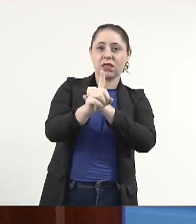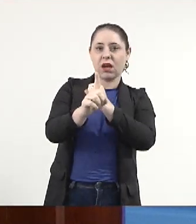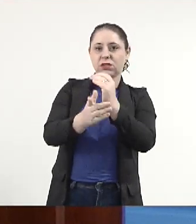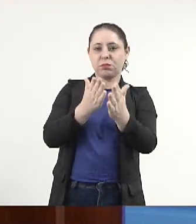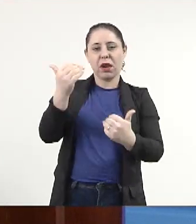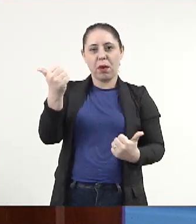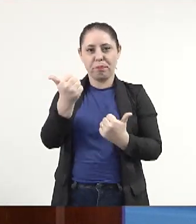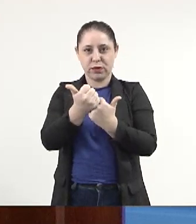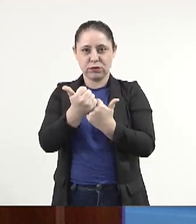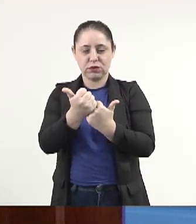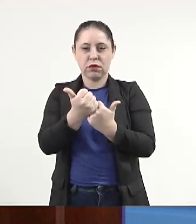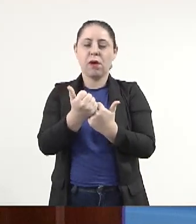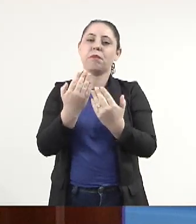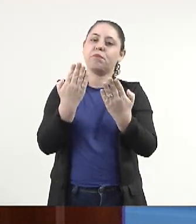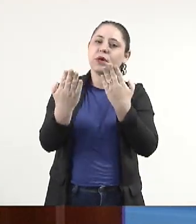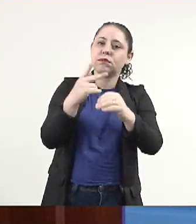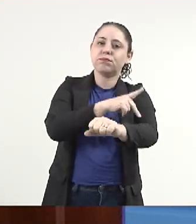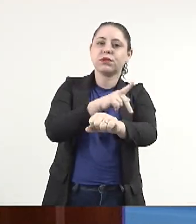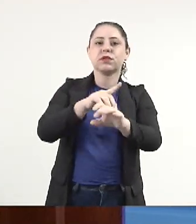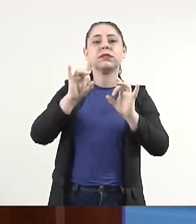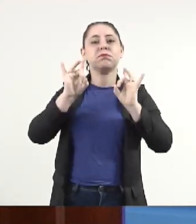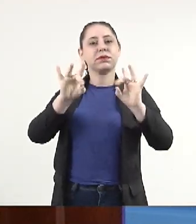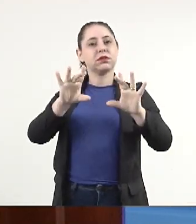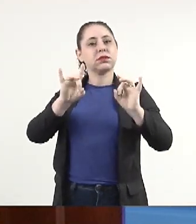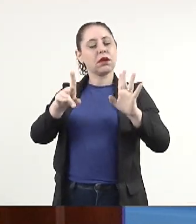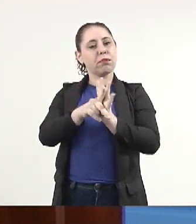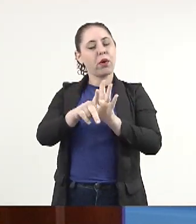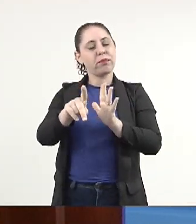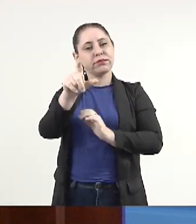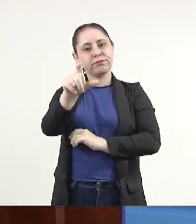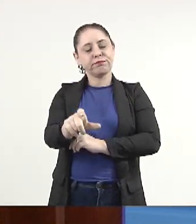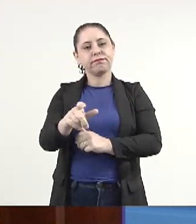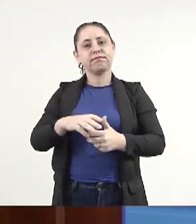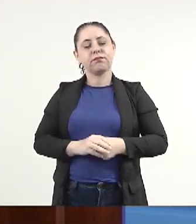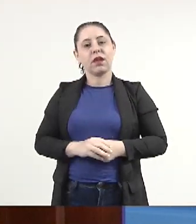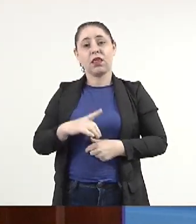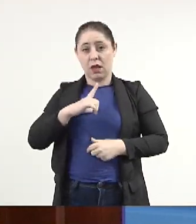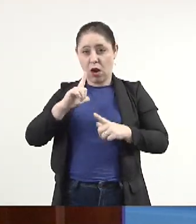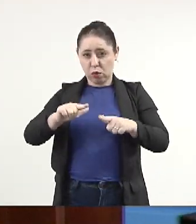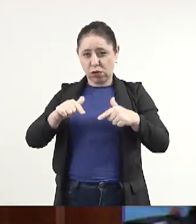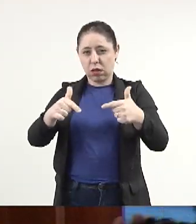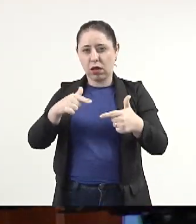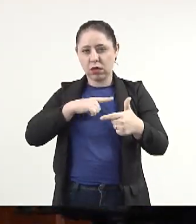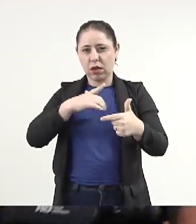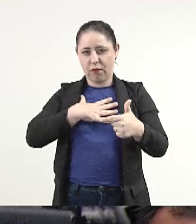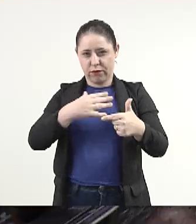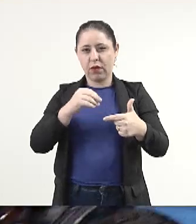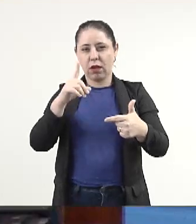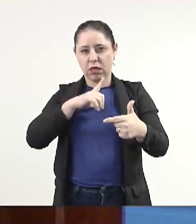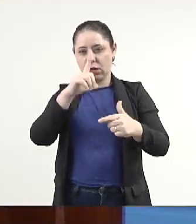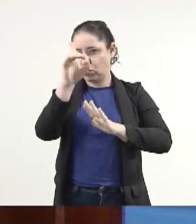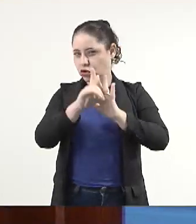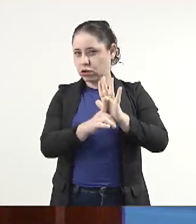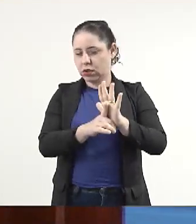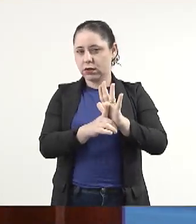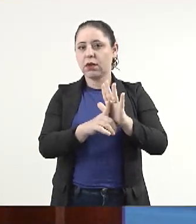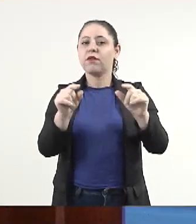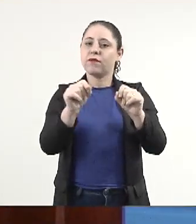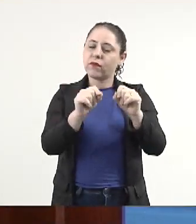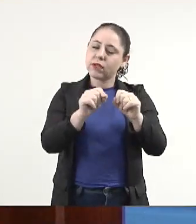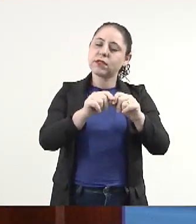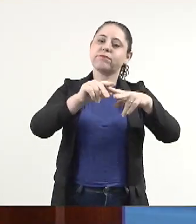atendimento, apoio pedagógico especializado, tem que lutar para que os filhos tenham direito a